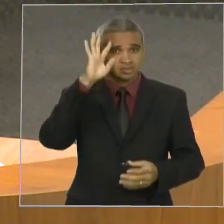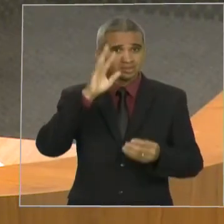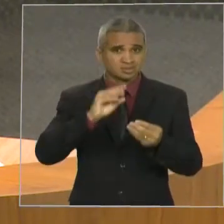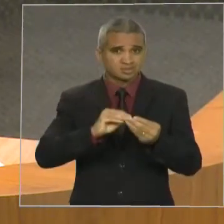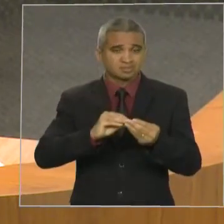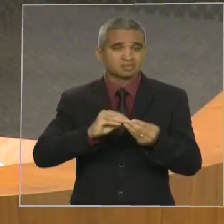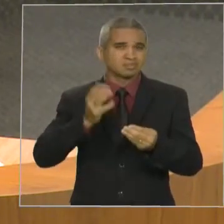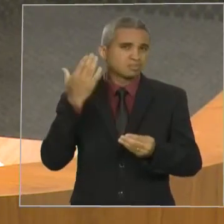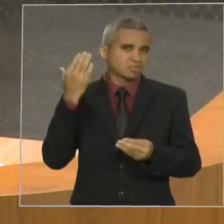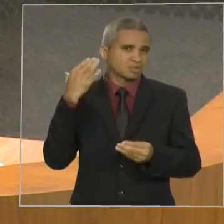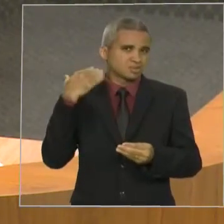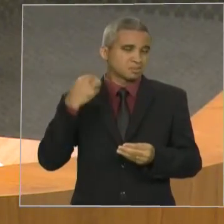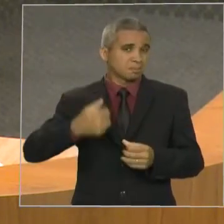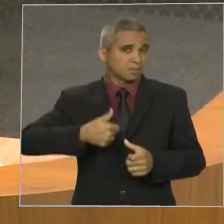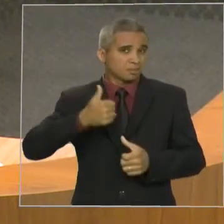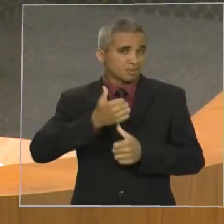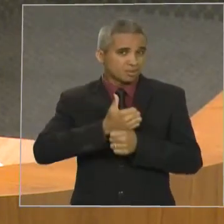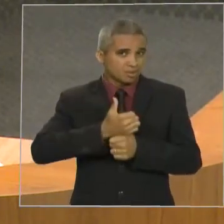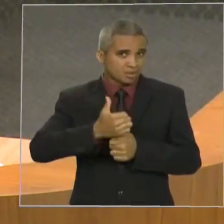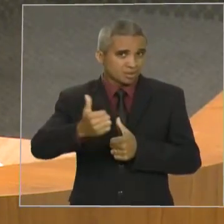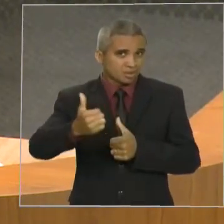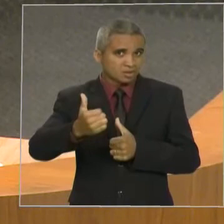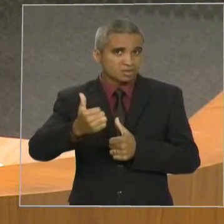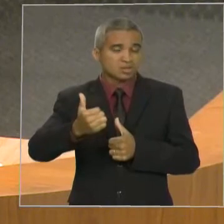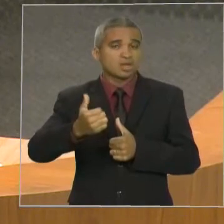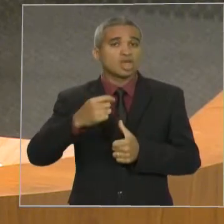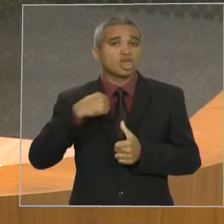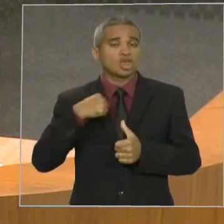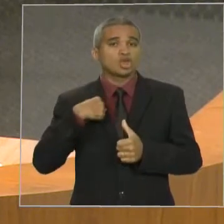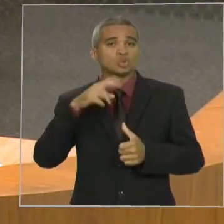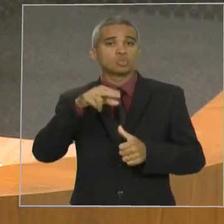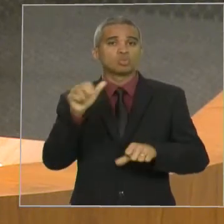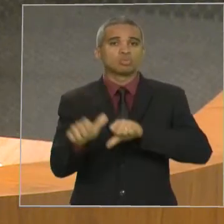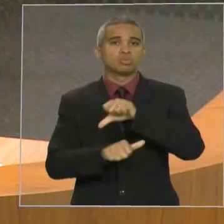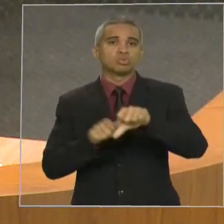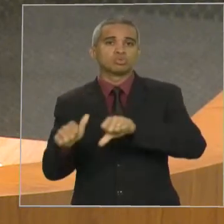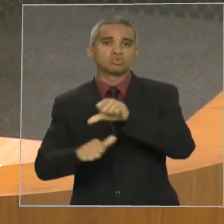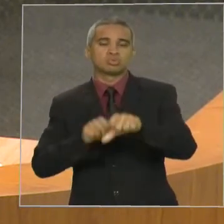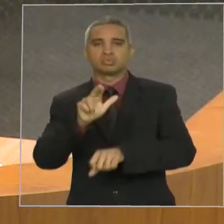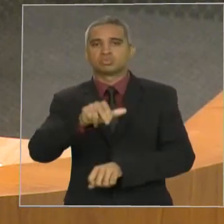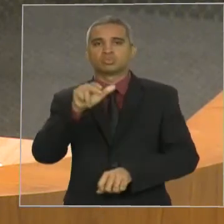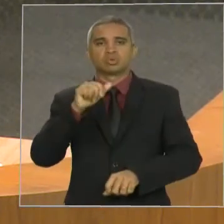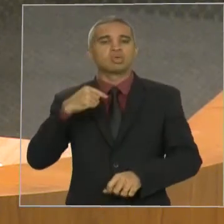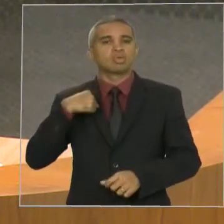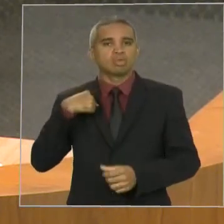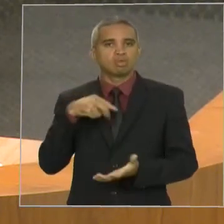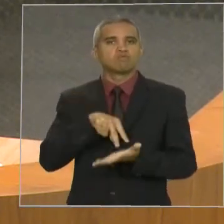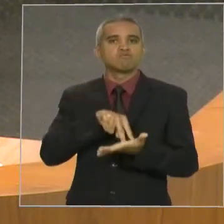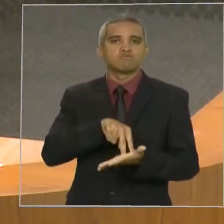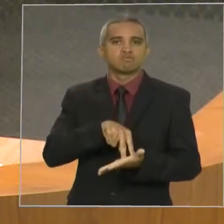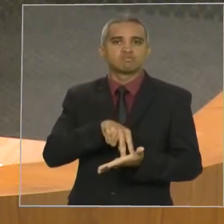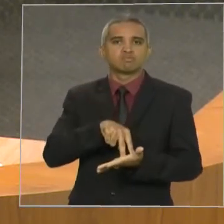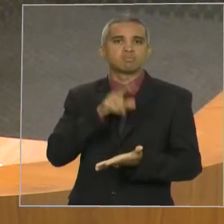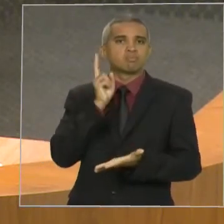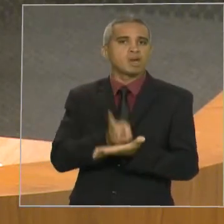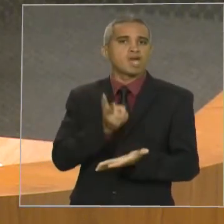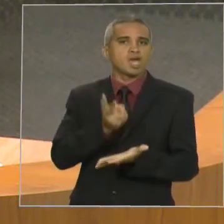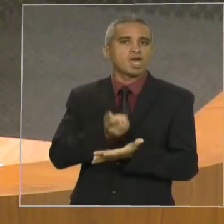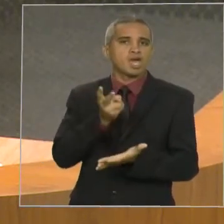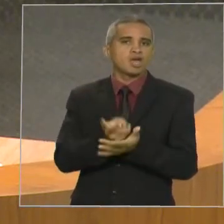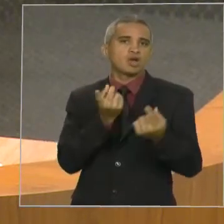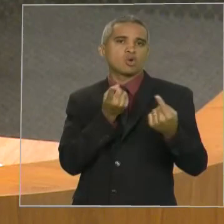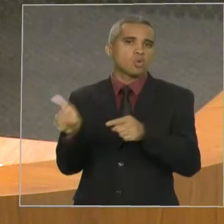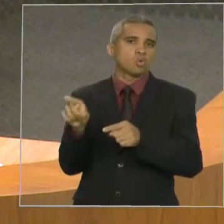mandato até hoje, eu não mudei de lado, eu não mudei de discurso, deputado Josimar. Eu continuo do mesmo lado e eu continuo